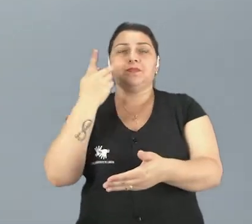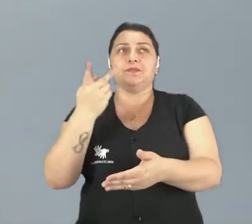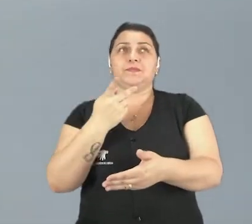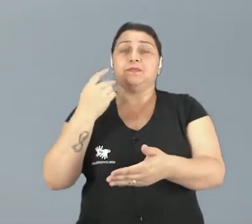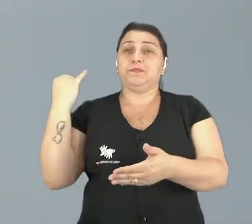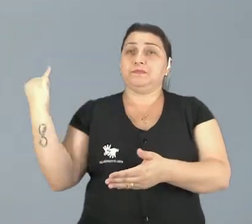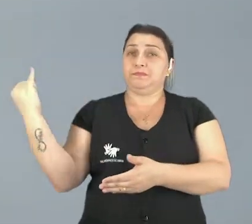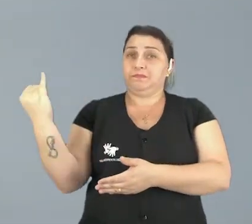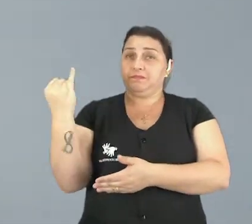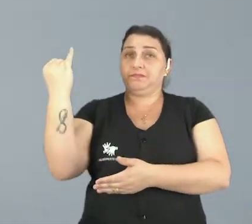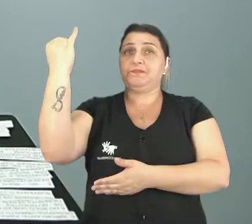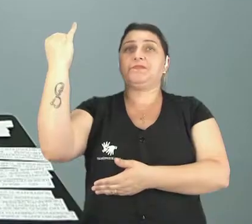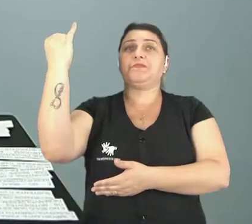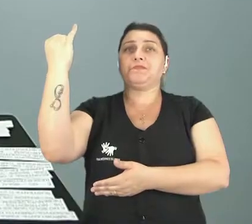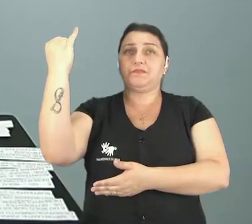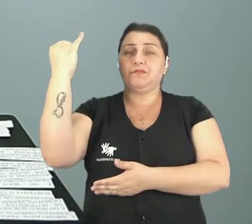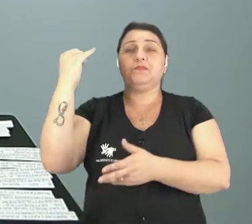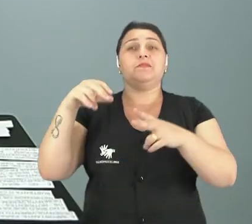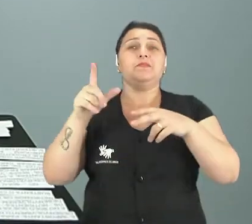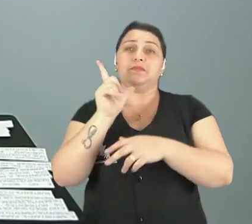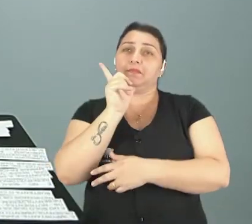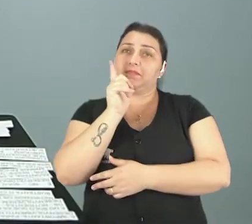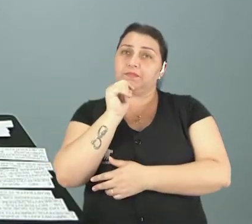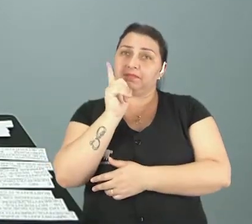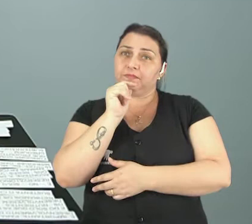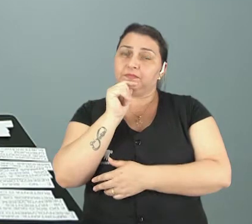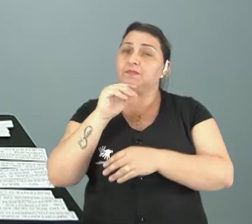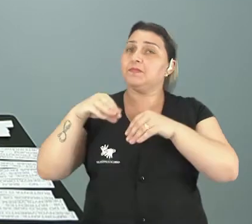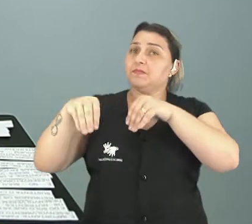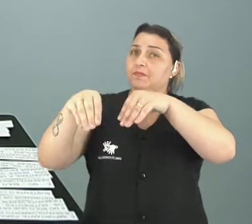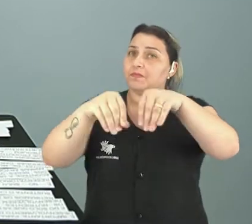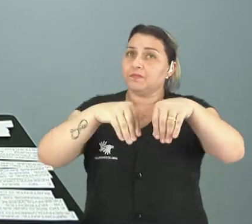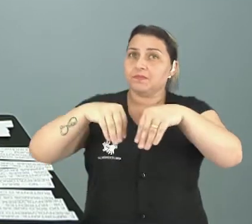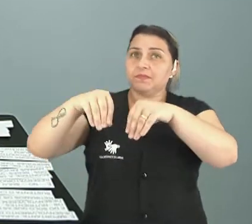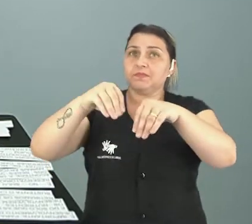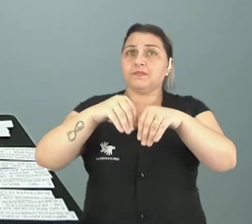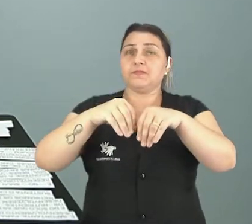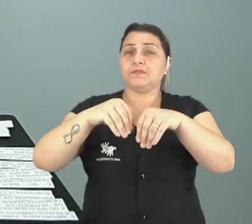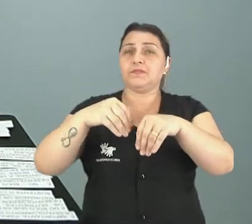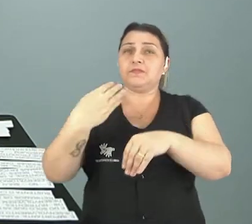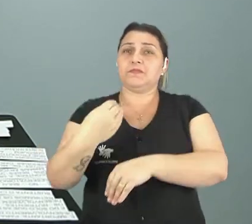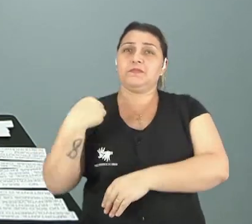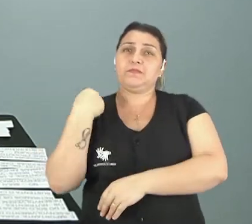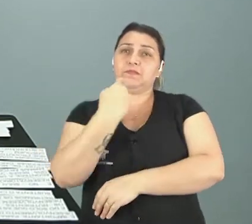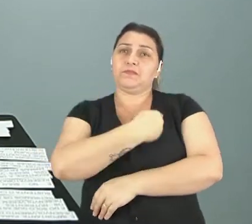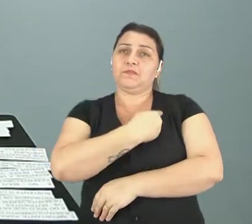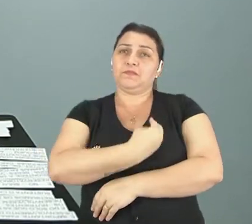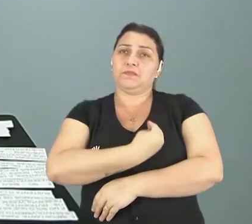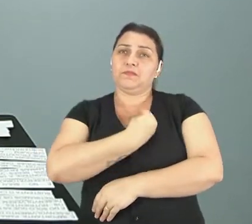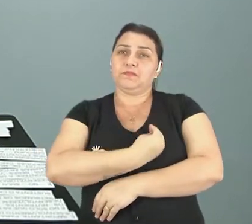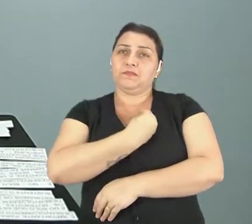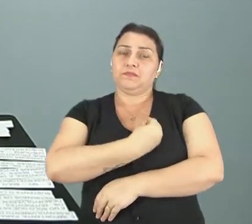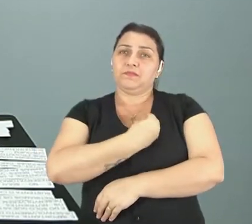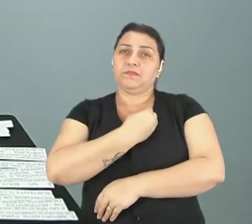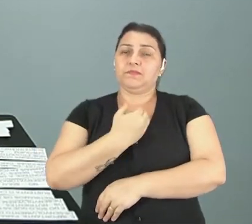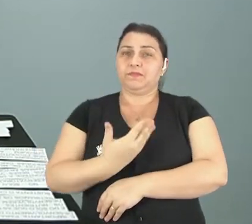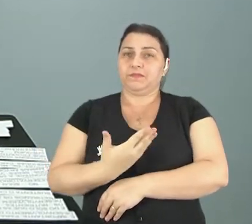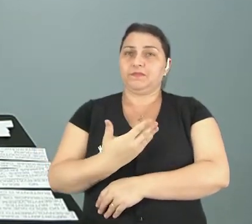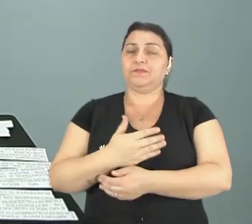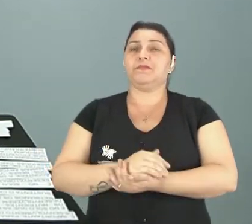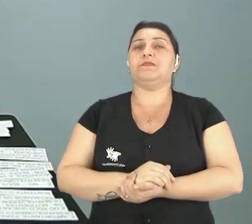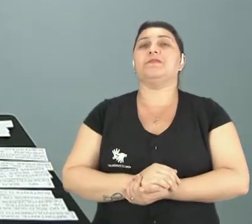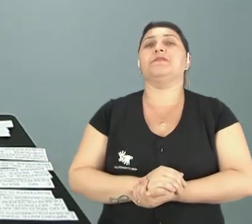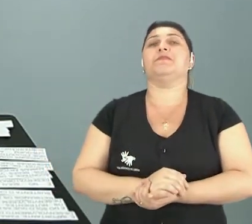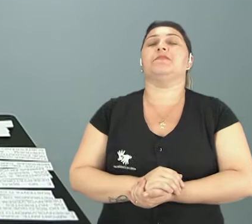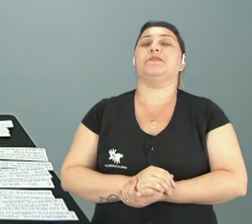a importância da água e do solo para a nossa vida. Isso mesmo, para a